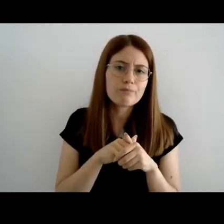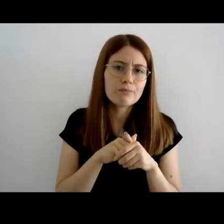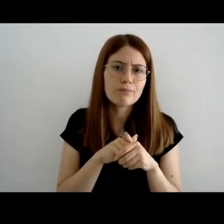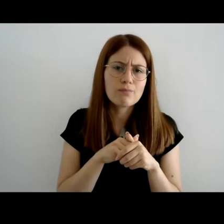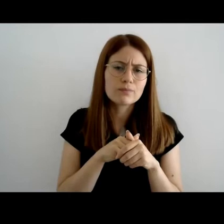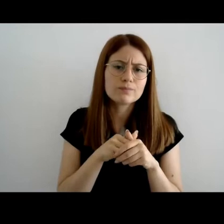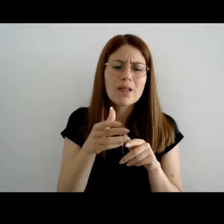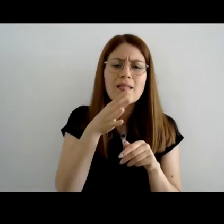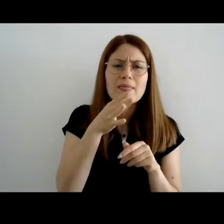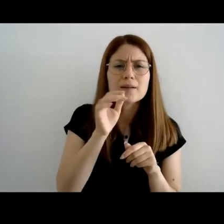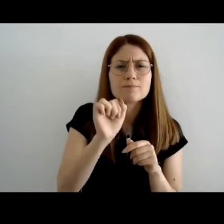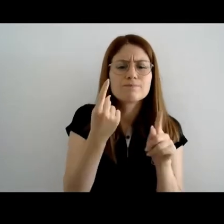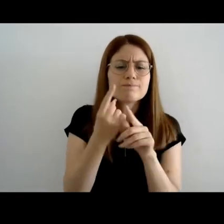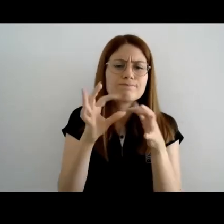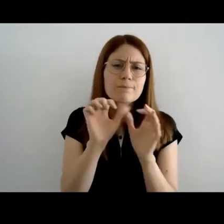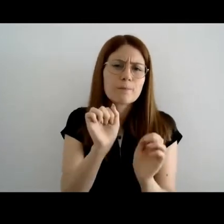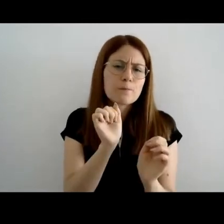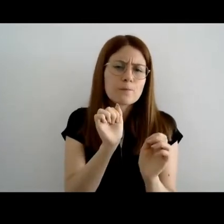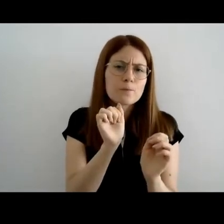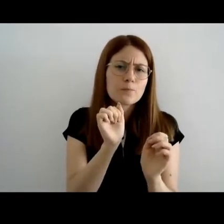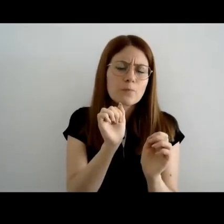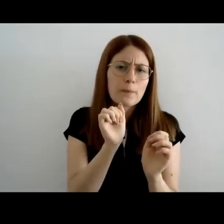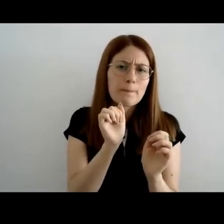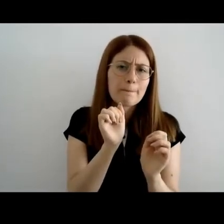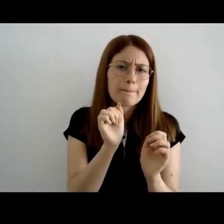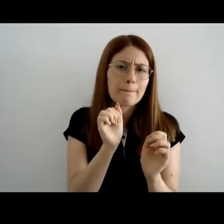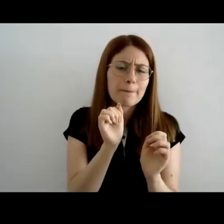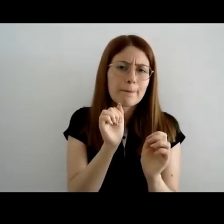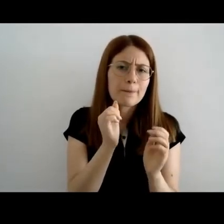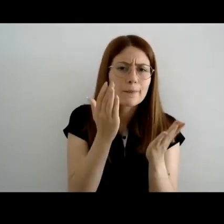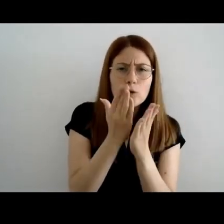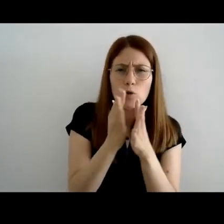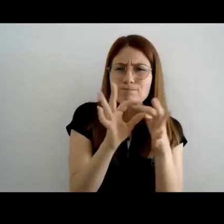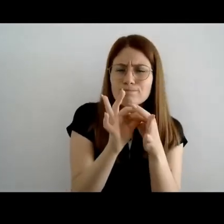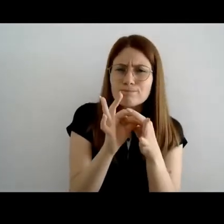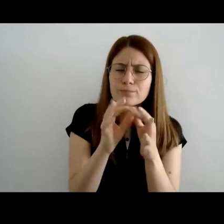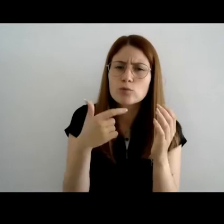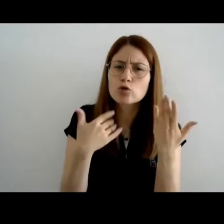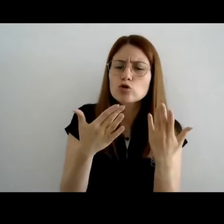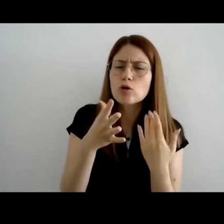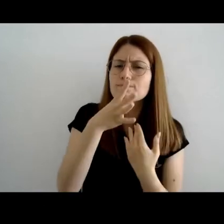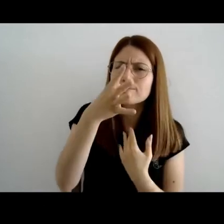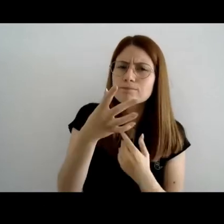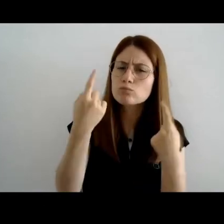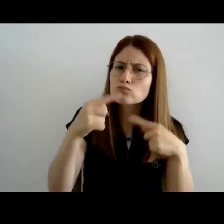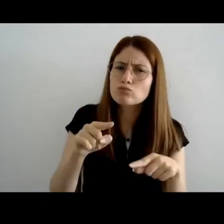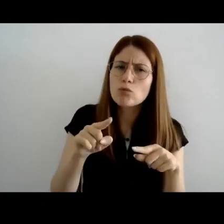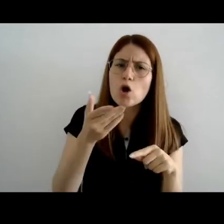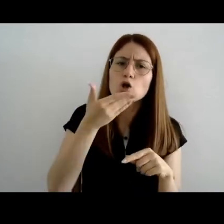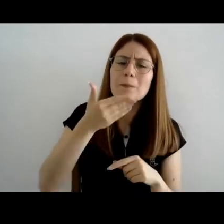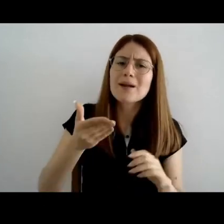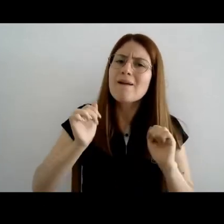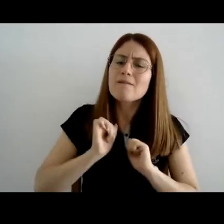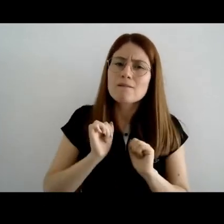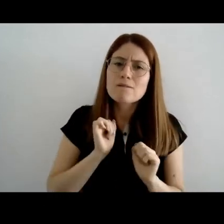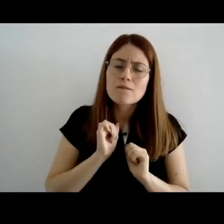contextos ou os estudos académicos com os quais também sou familiar e vou oferecer apenas a minha experiência